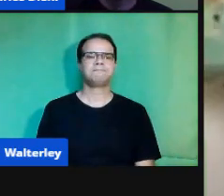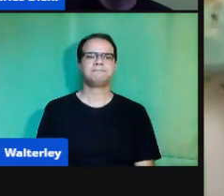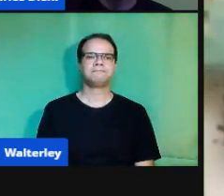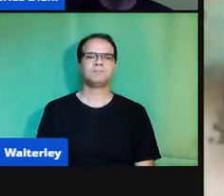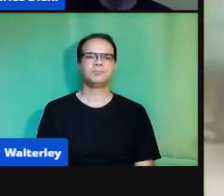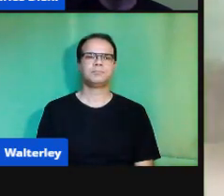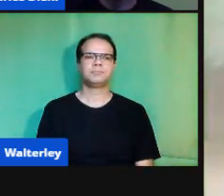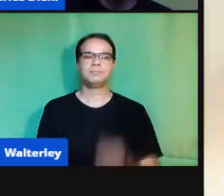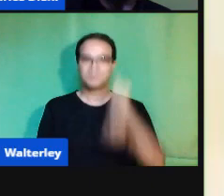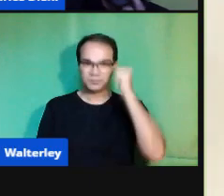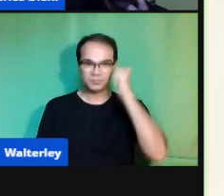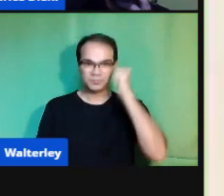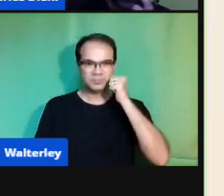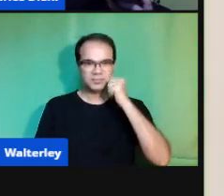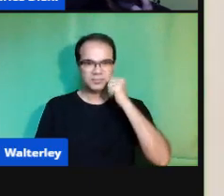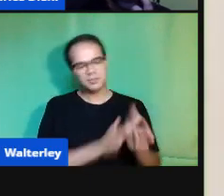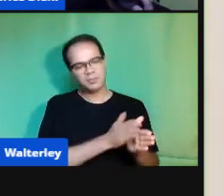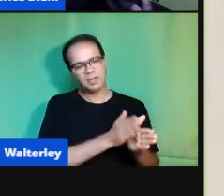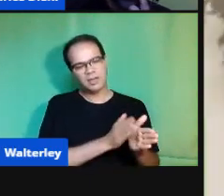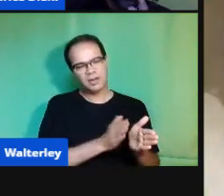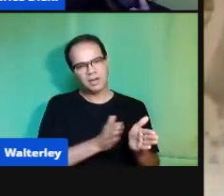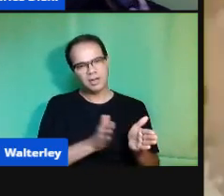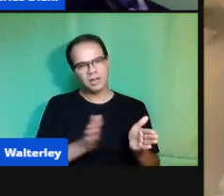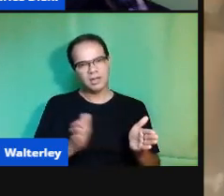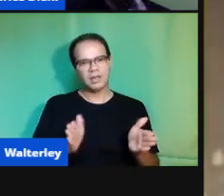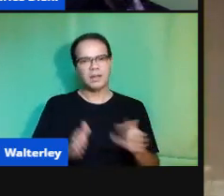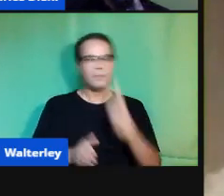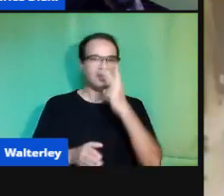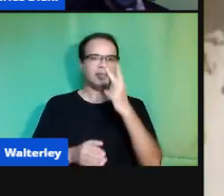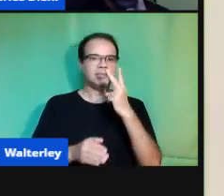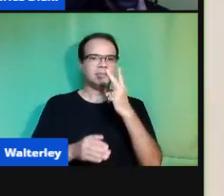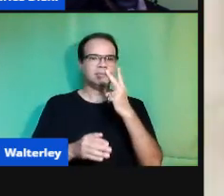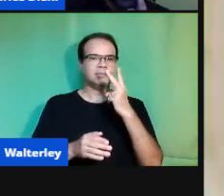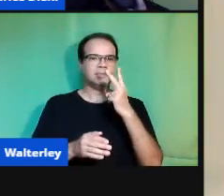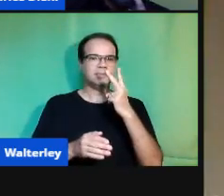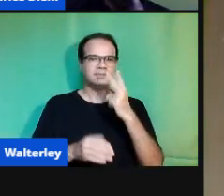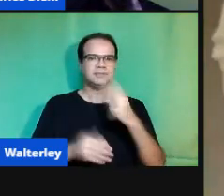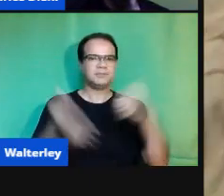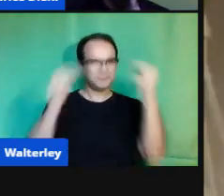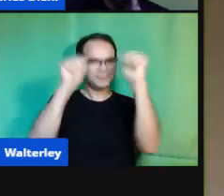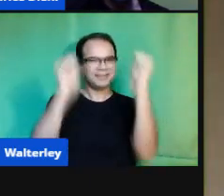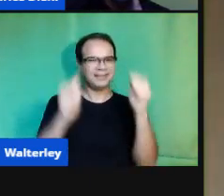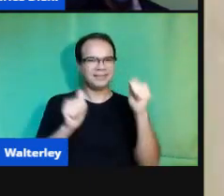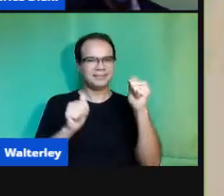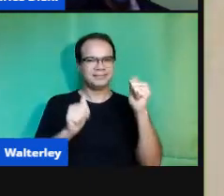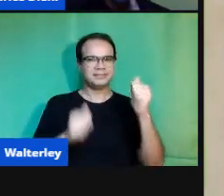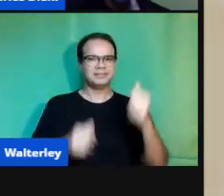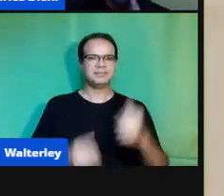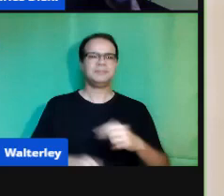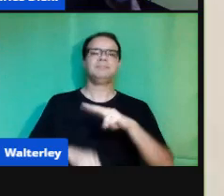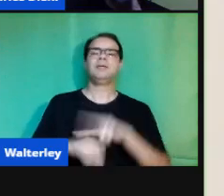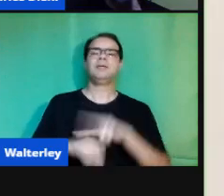As mulheres, ao longo dos séculos, figuram mais como modelos ou musas do que devidamente autoras dessas obras.